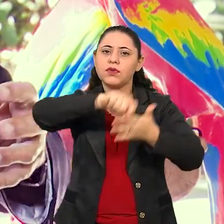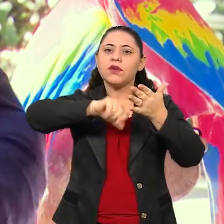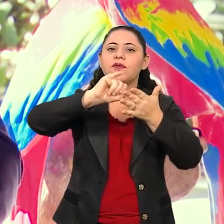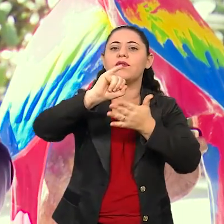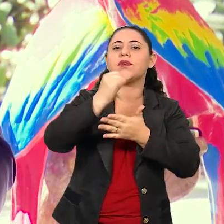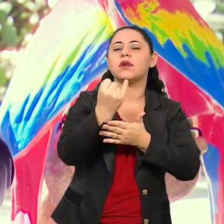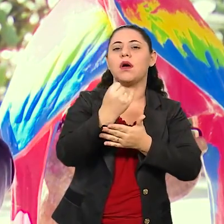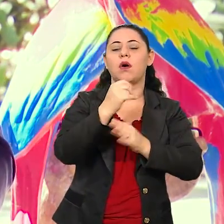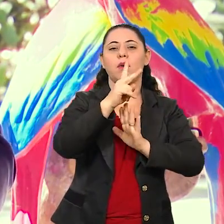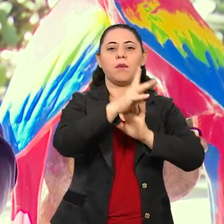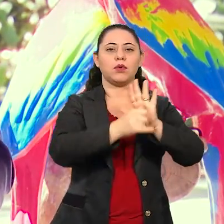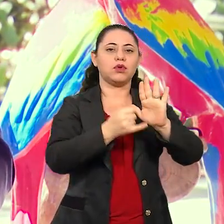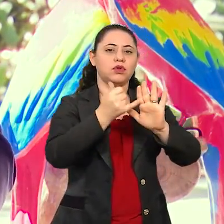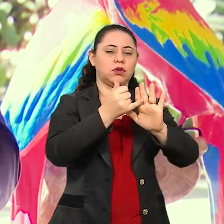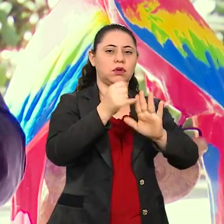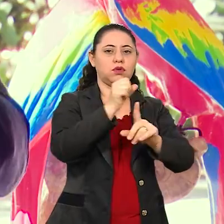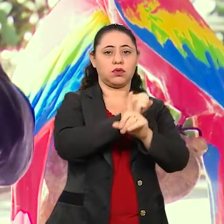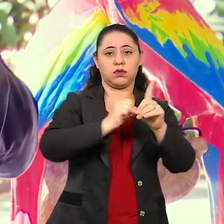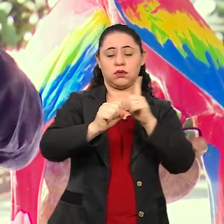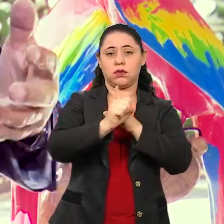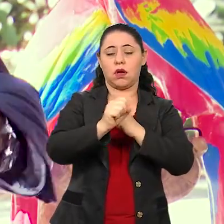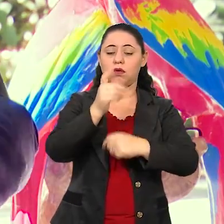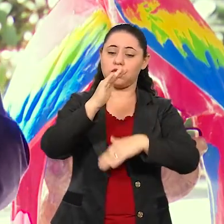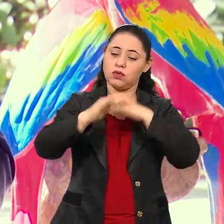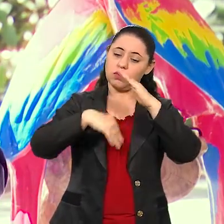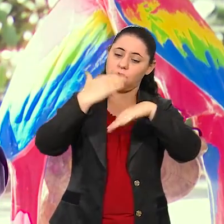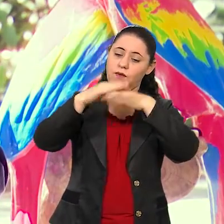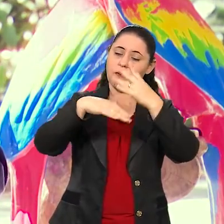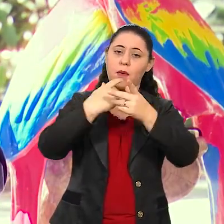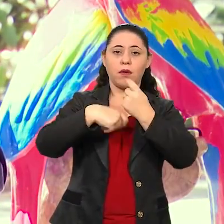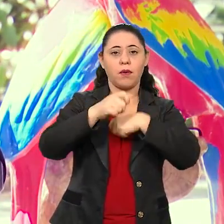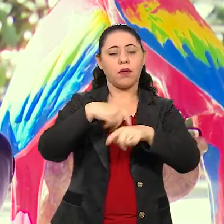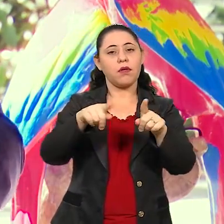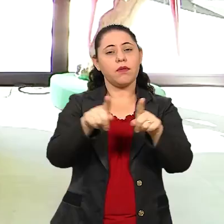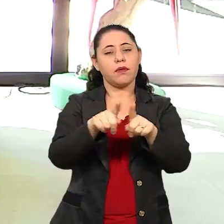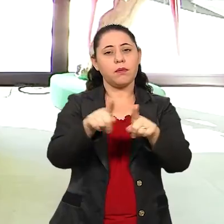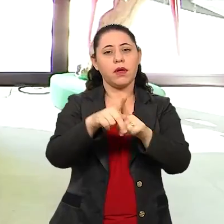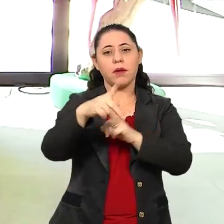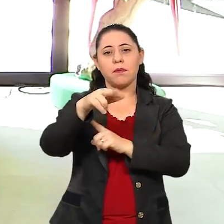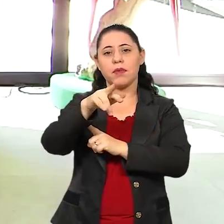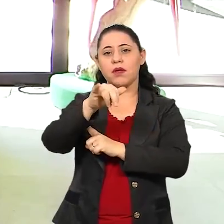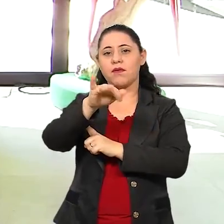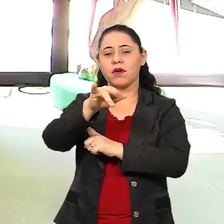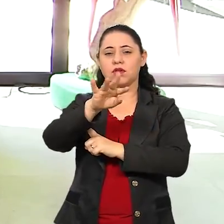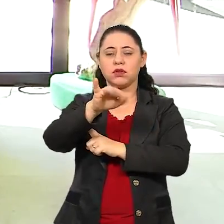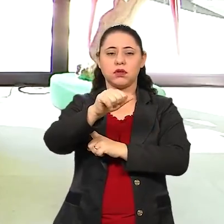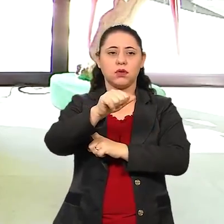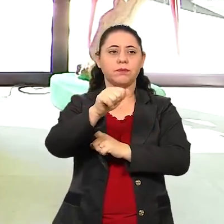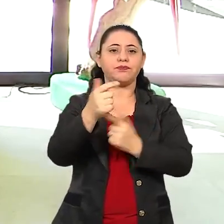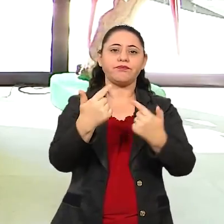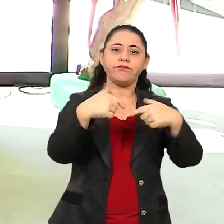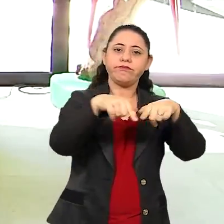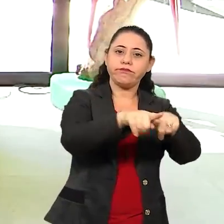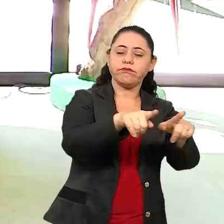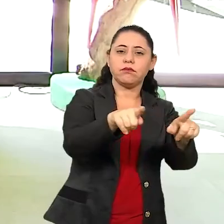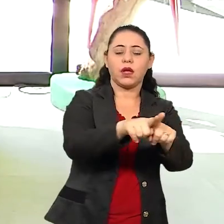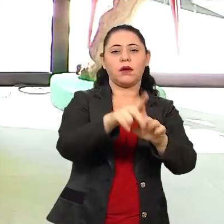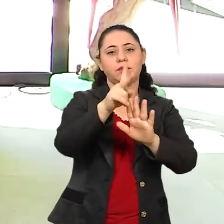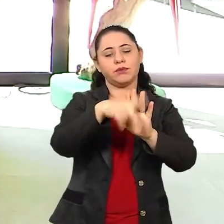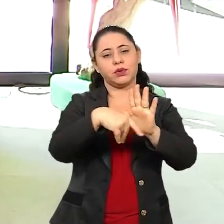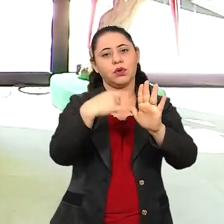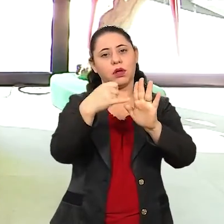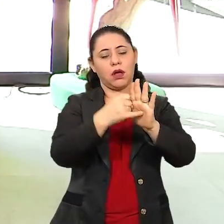fiscal de programas sociais de desenvolvimento econômico as privatizações as concessões